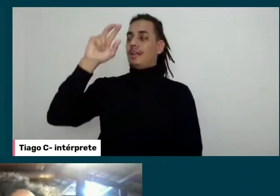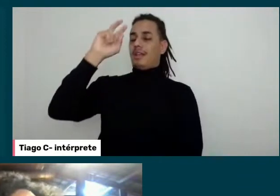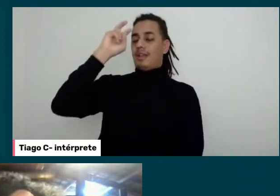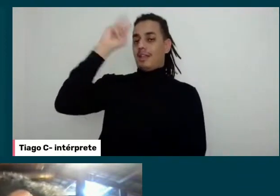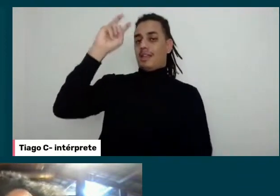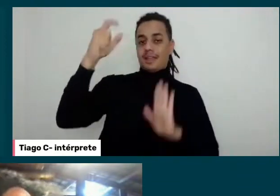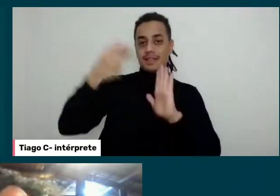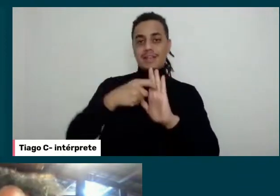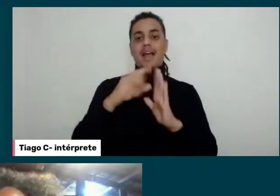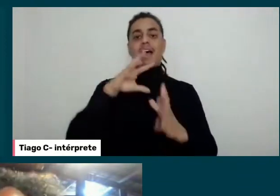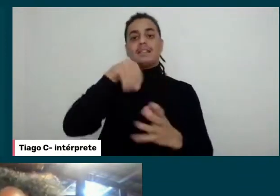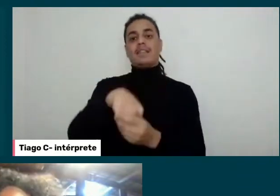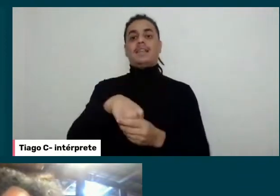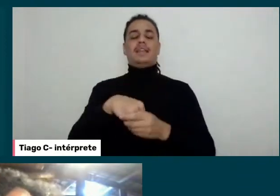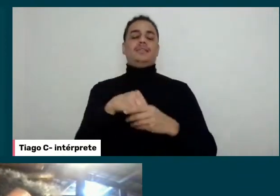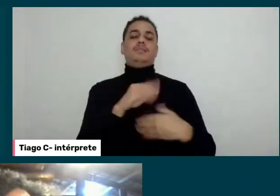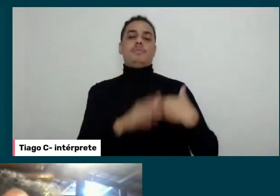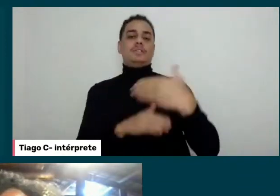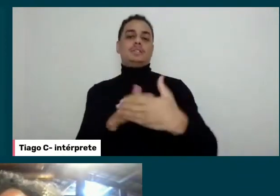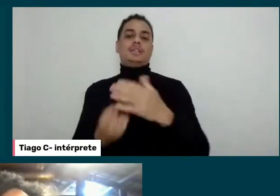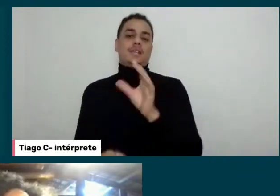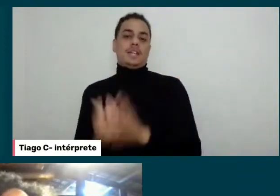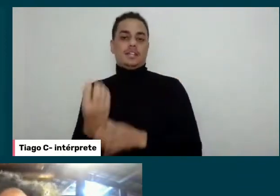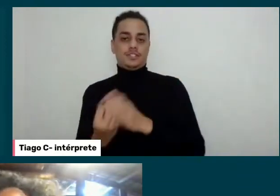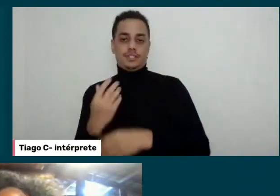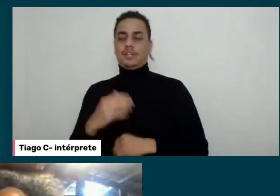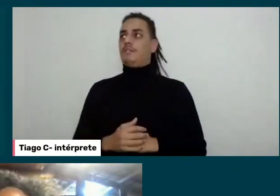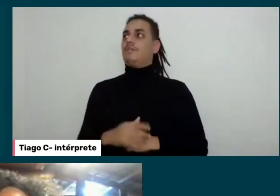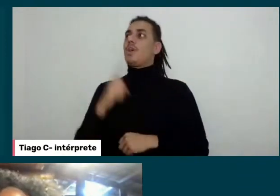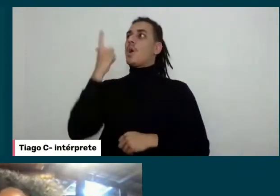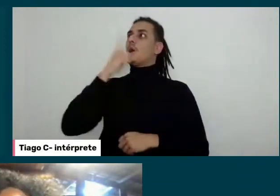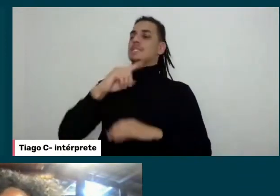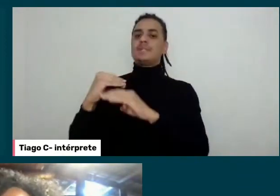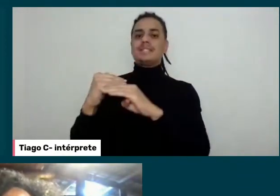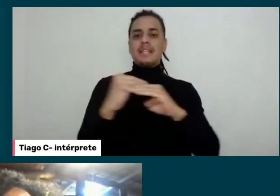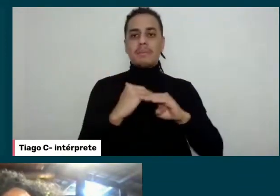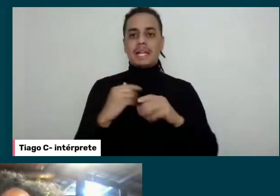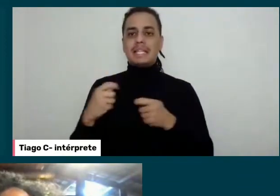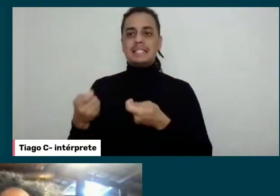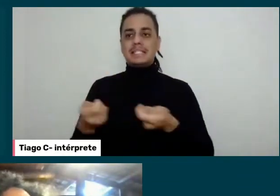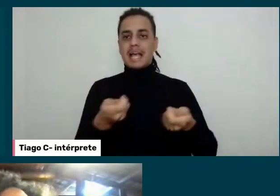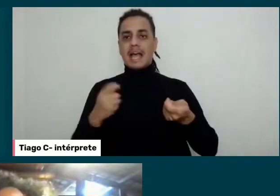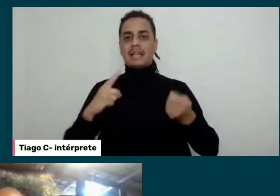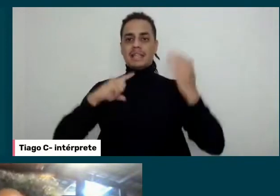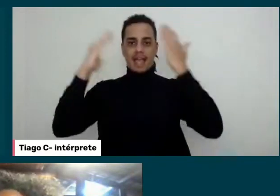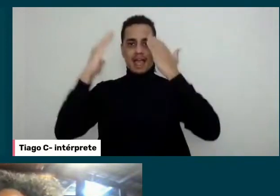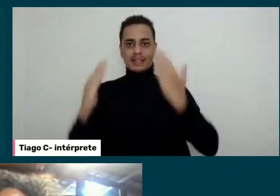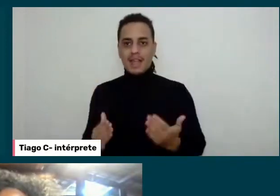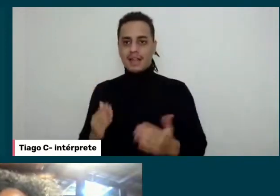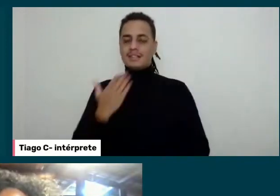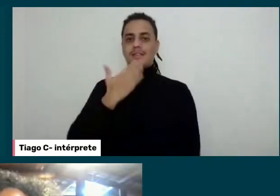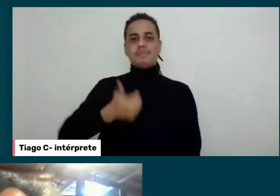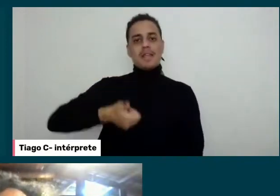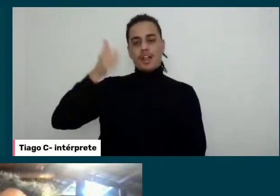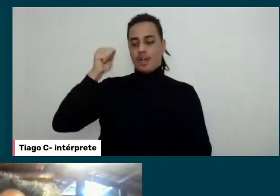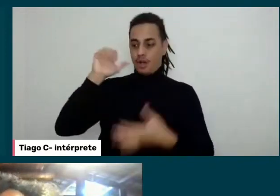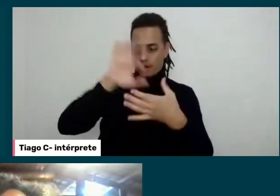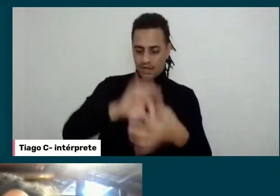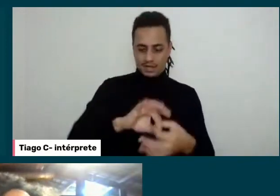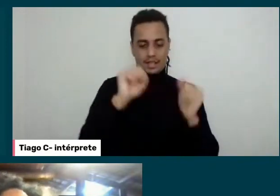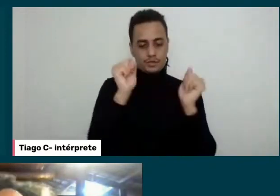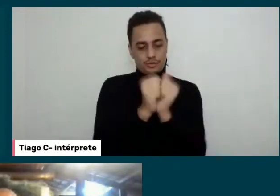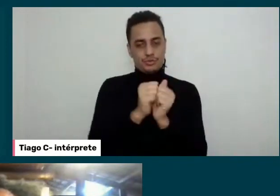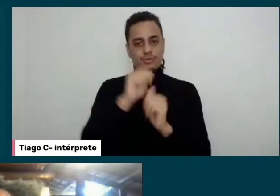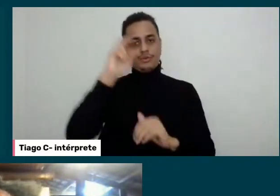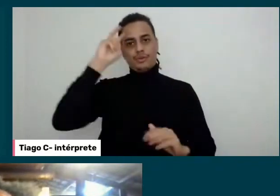é que a gente estabilizou produtos que estão em produção, fazendo uma análise de incidentes otimizada com IA.